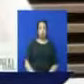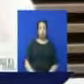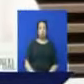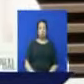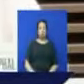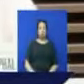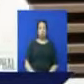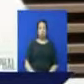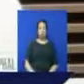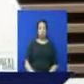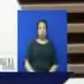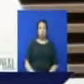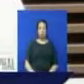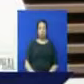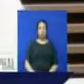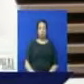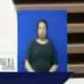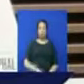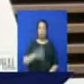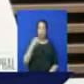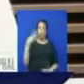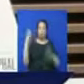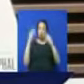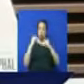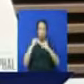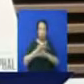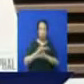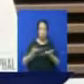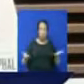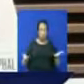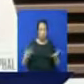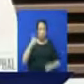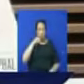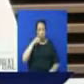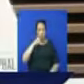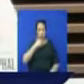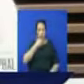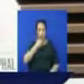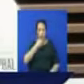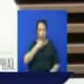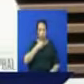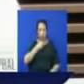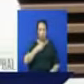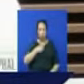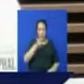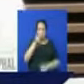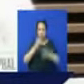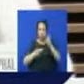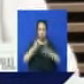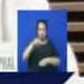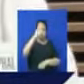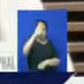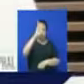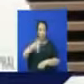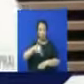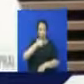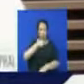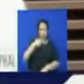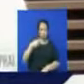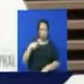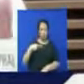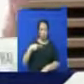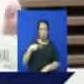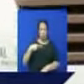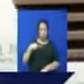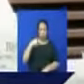Boa noite, senhoras e senhores, as autoridades, pastores que compõem a mesa, pastora,